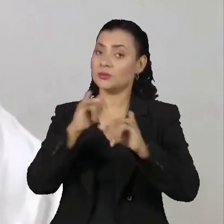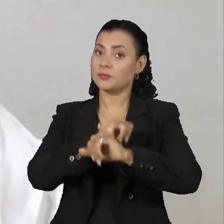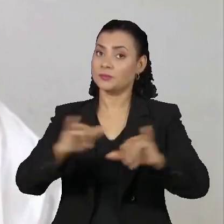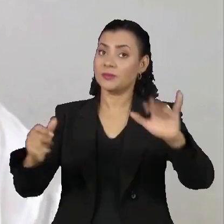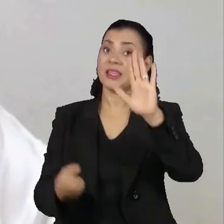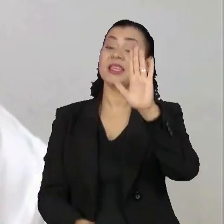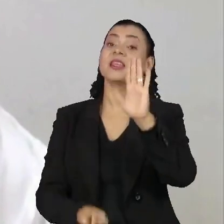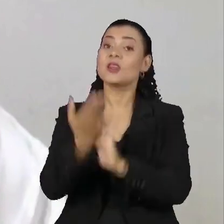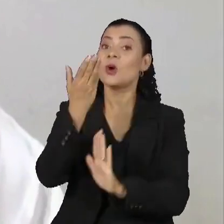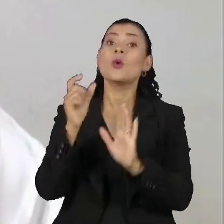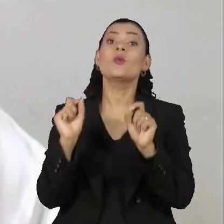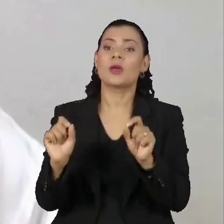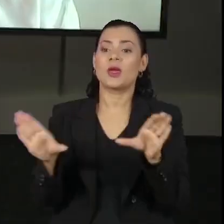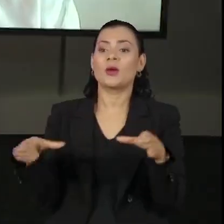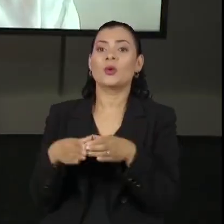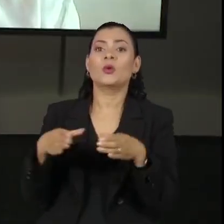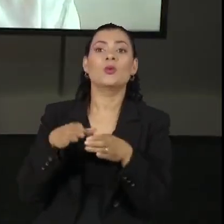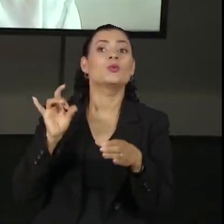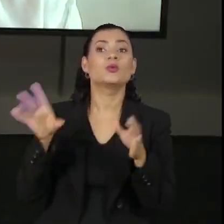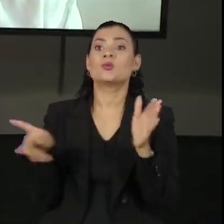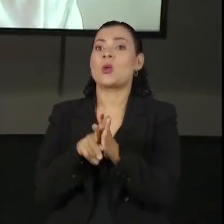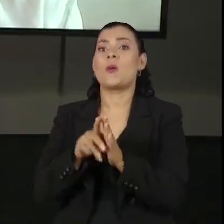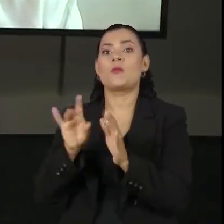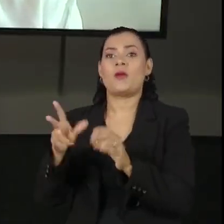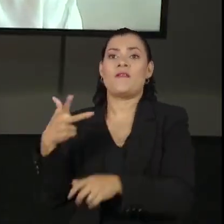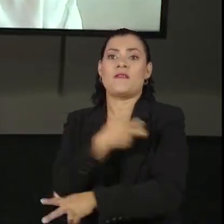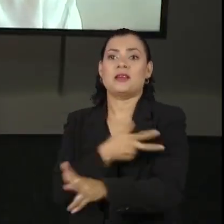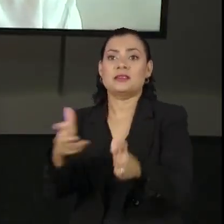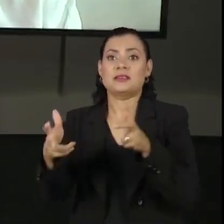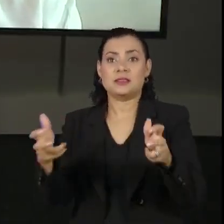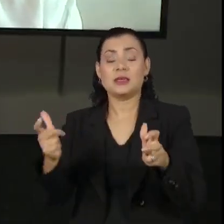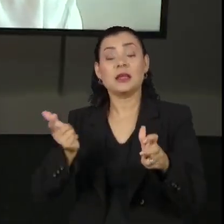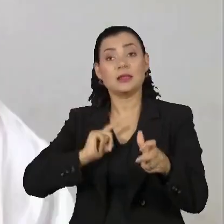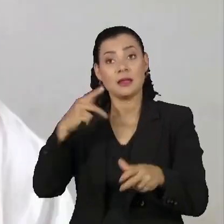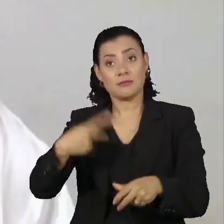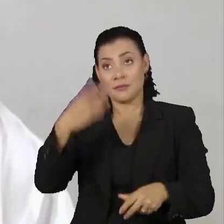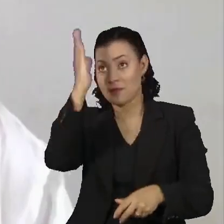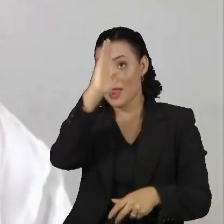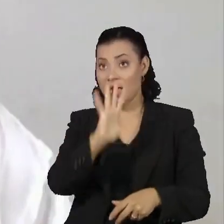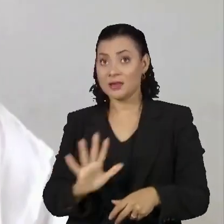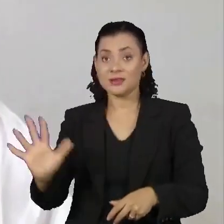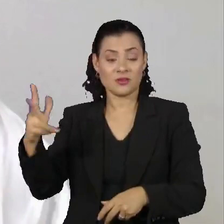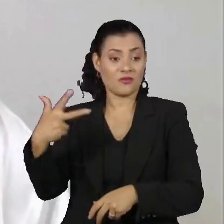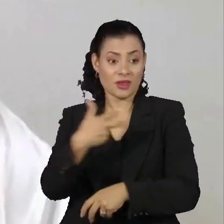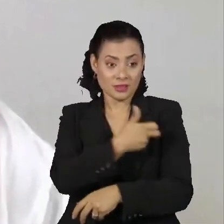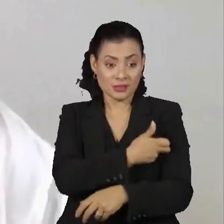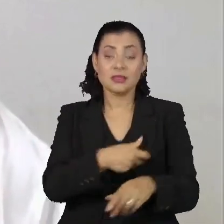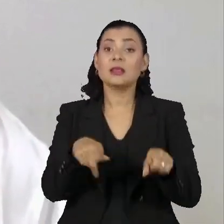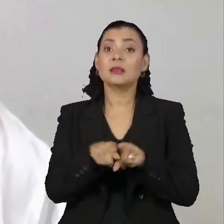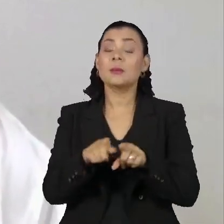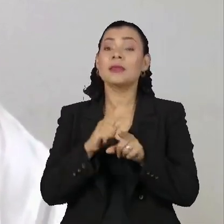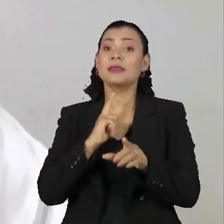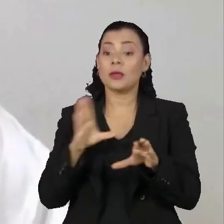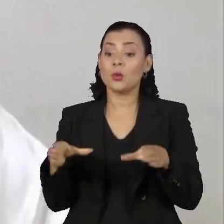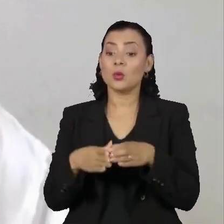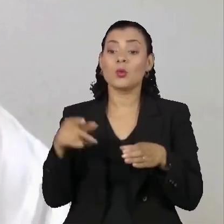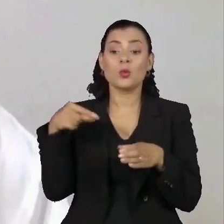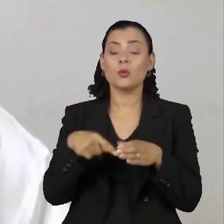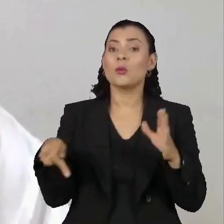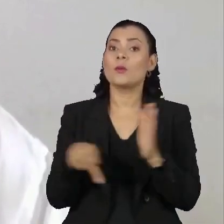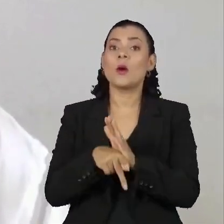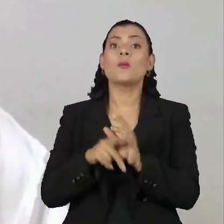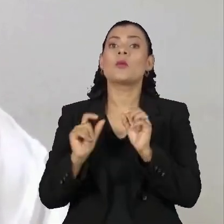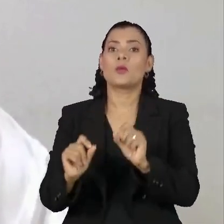criou um departamento de vacinas. Então, além do Programa Nacional de Imunizações, nós temos um departamento de vacinas